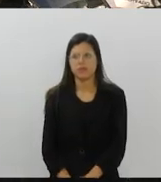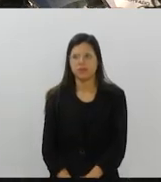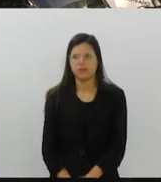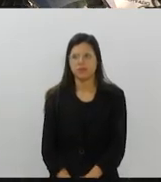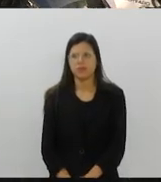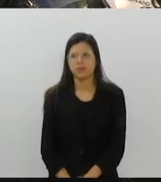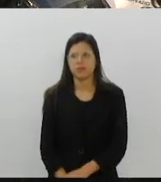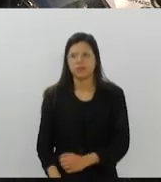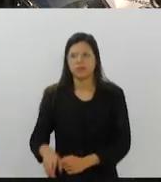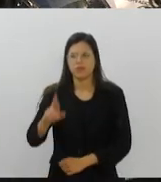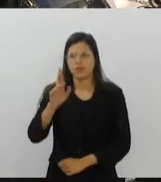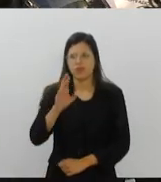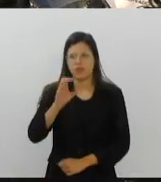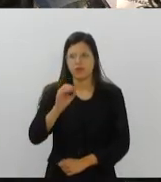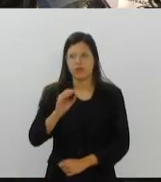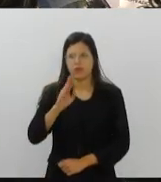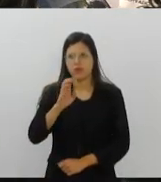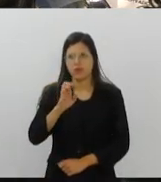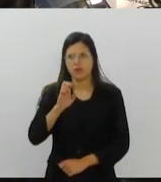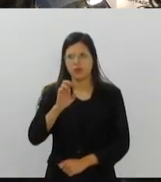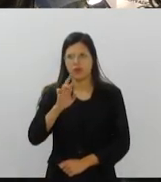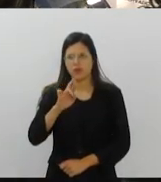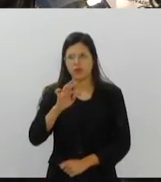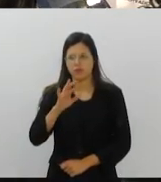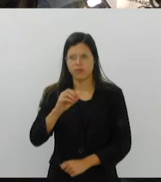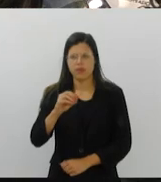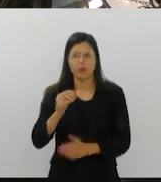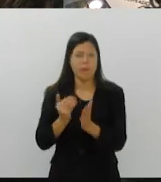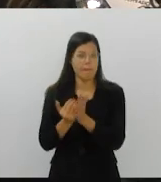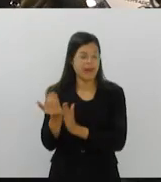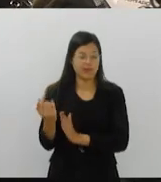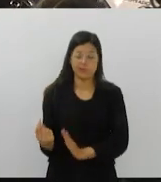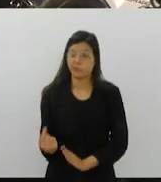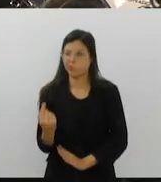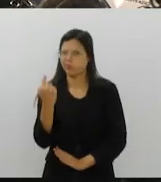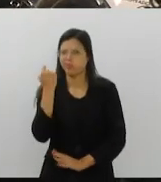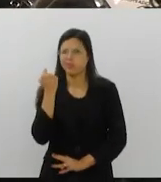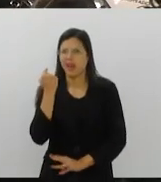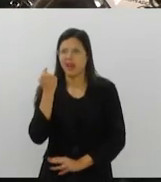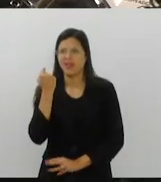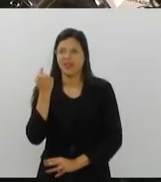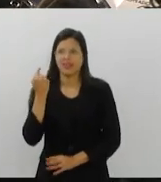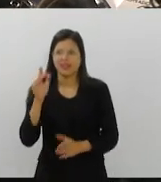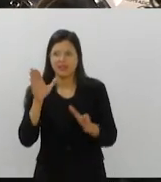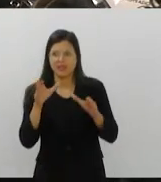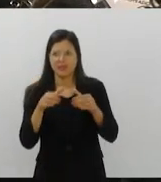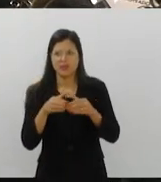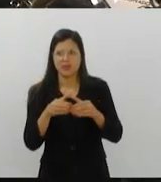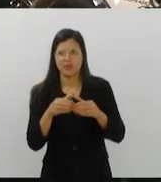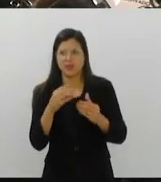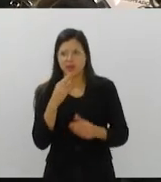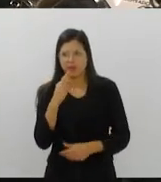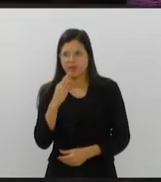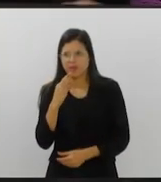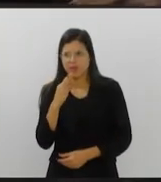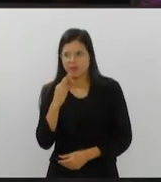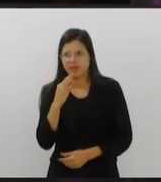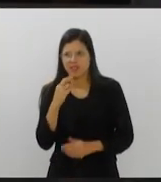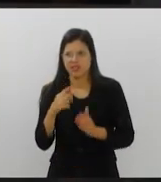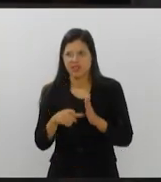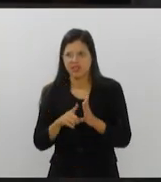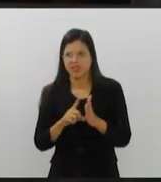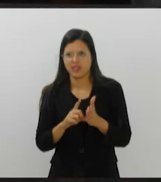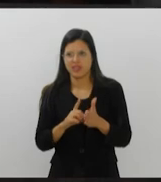Roberto começou comigo lá atrás. É da turma que me conhecia, que me conhece, desembargadora, antes de eu ser